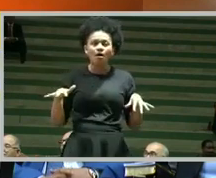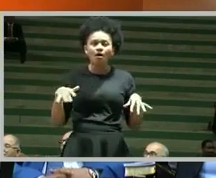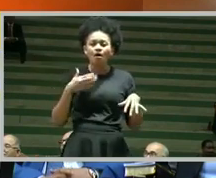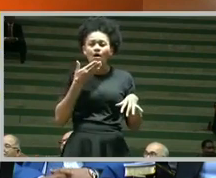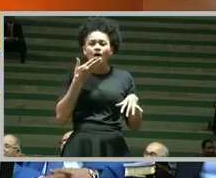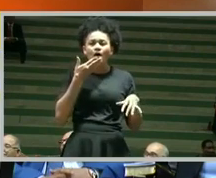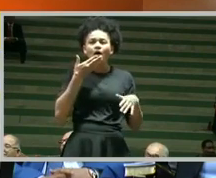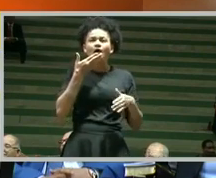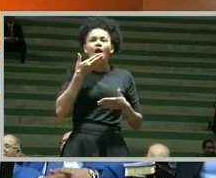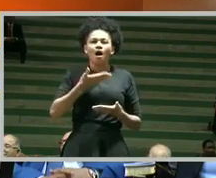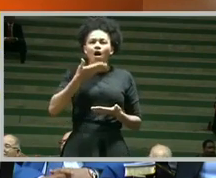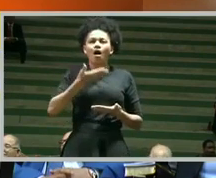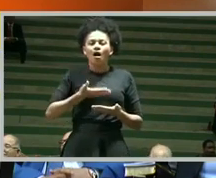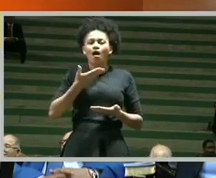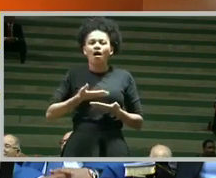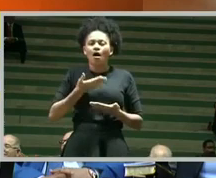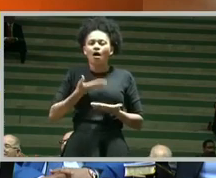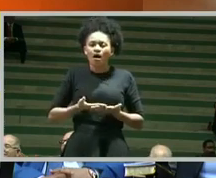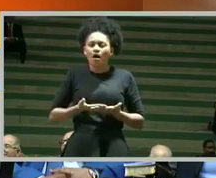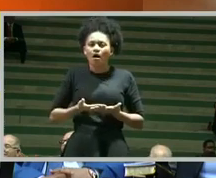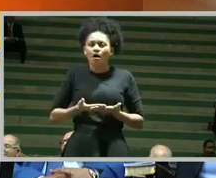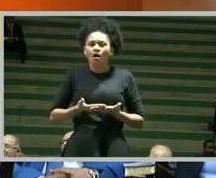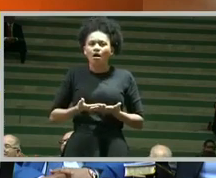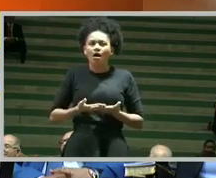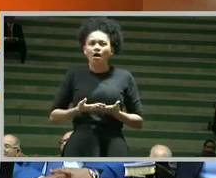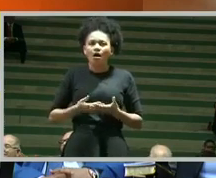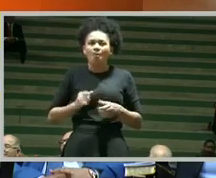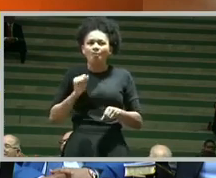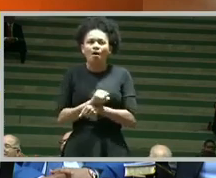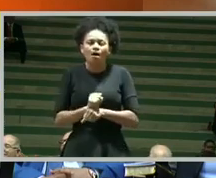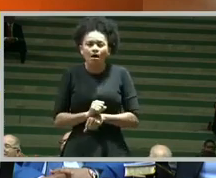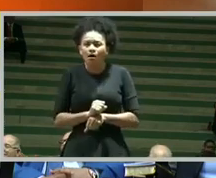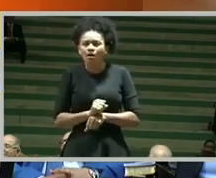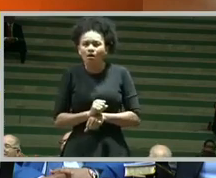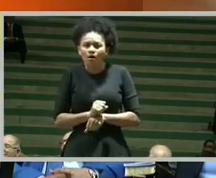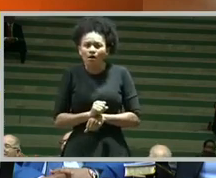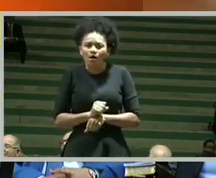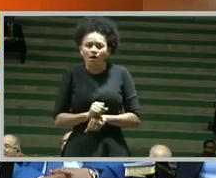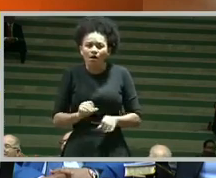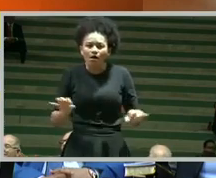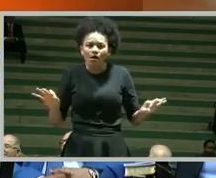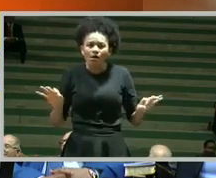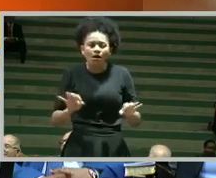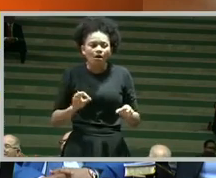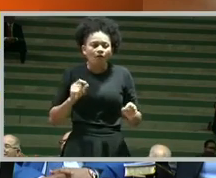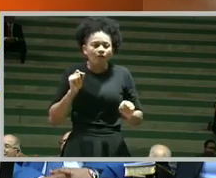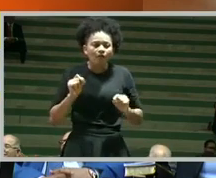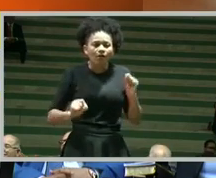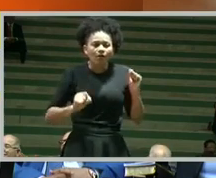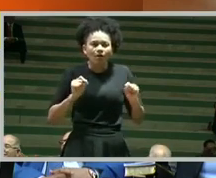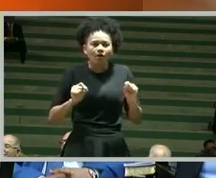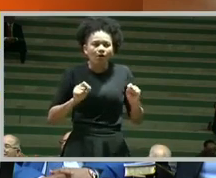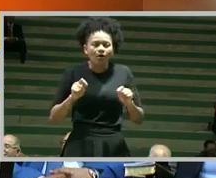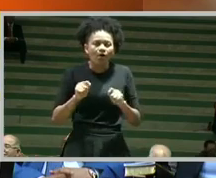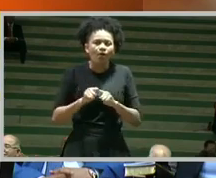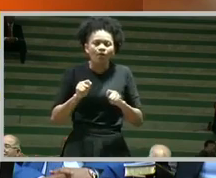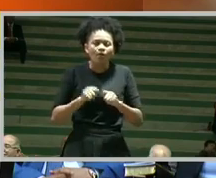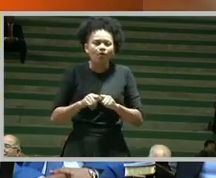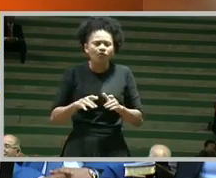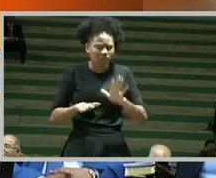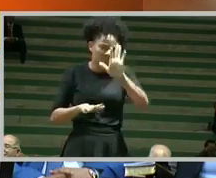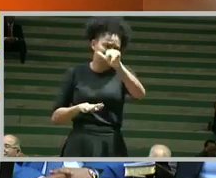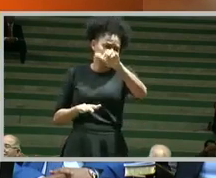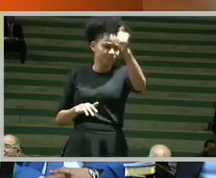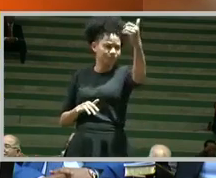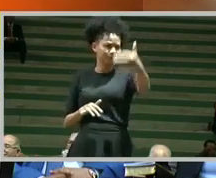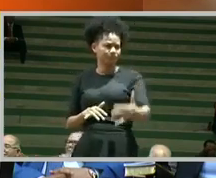Boca aberta. Sem ação. Sem saber o que fazer. Deixa eu lhe dizer